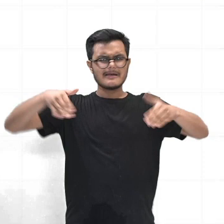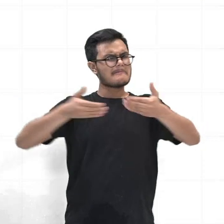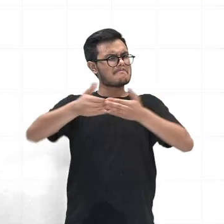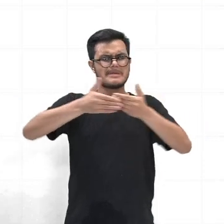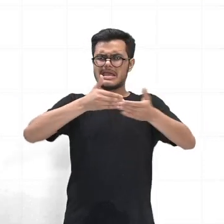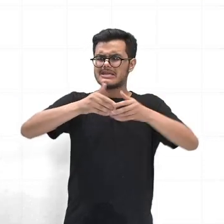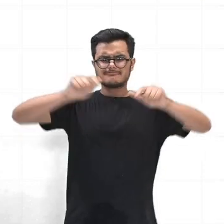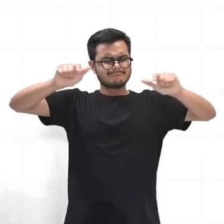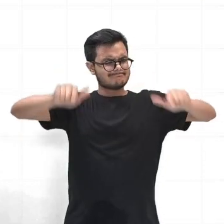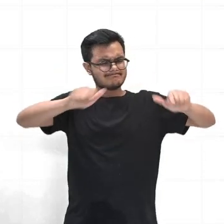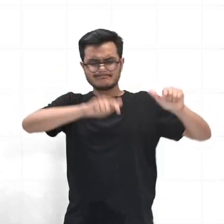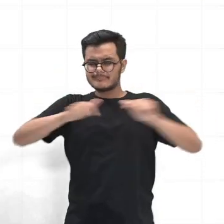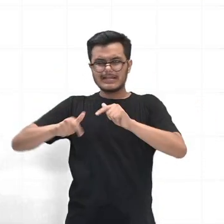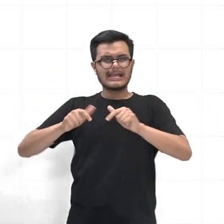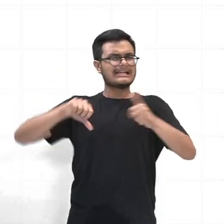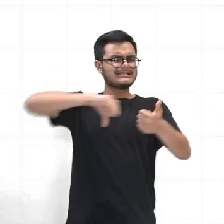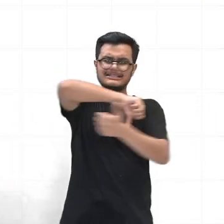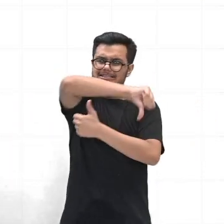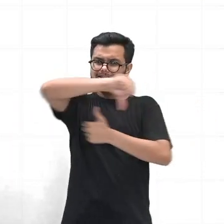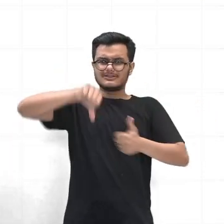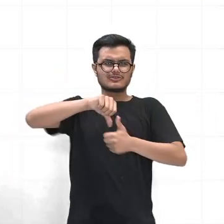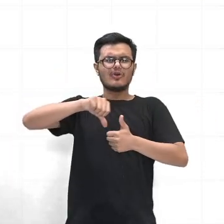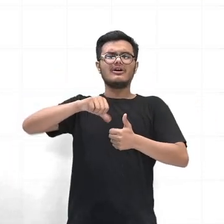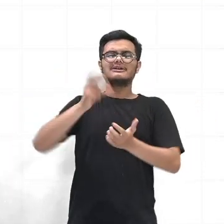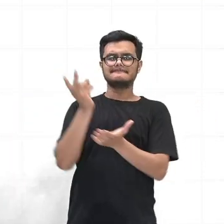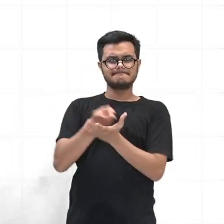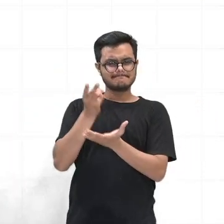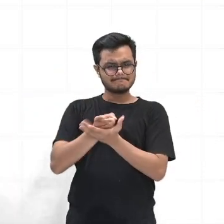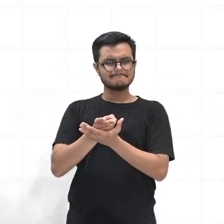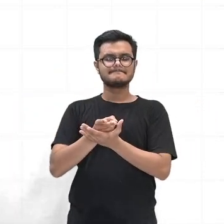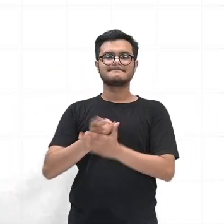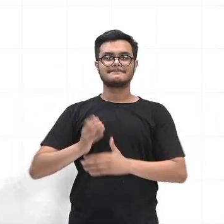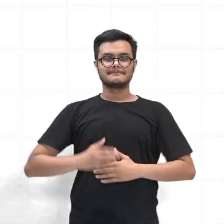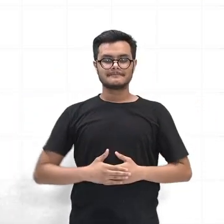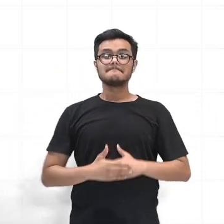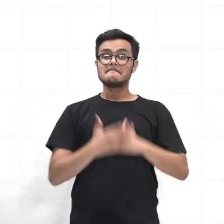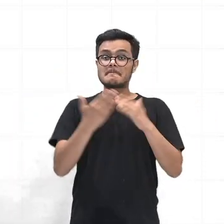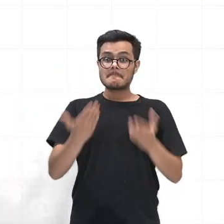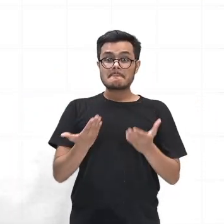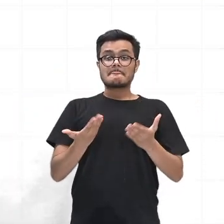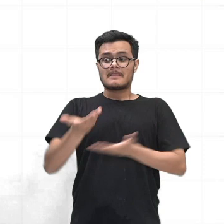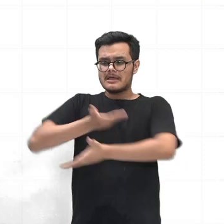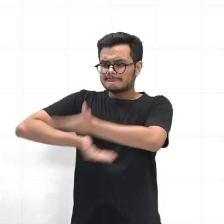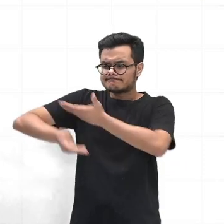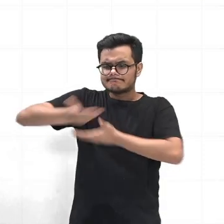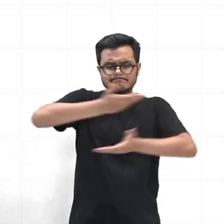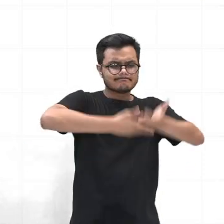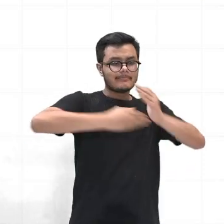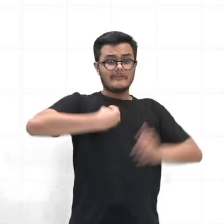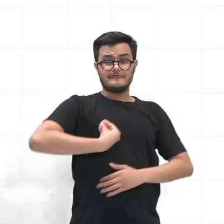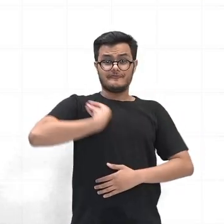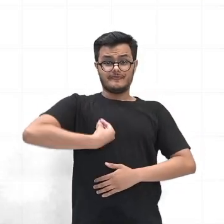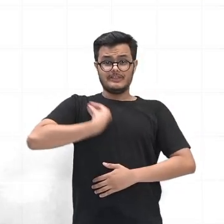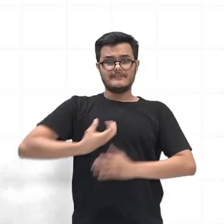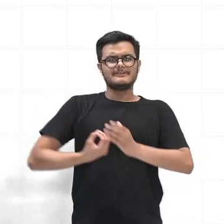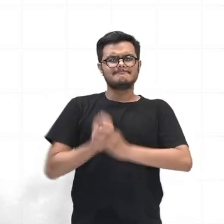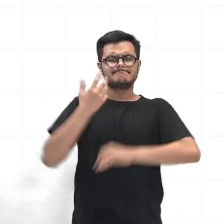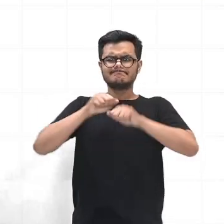era algo que acabava conseguindo fazer com que esses povos, essas comunidades indígenas fossem